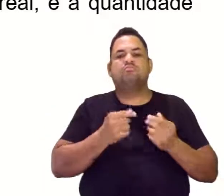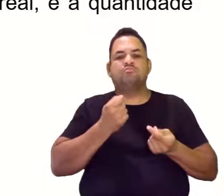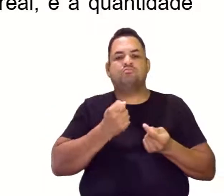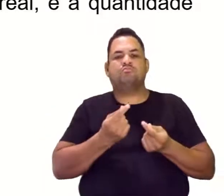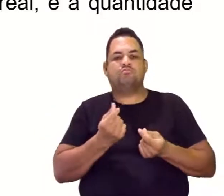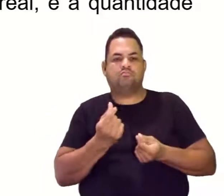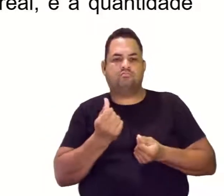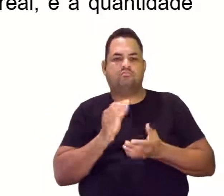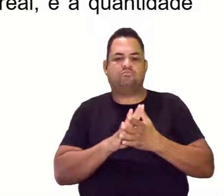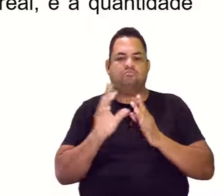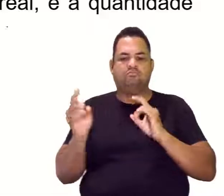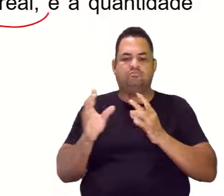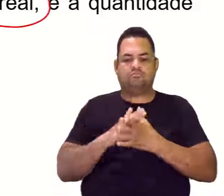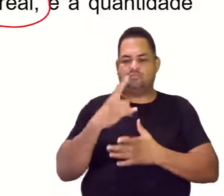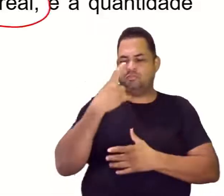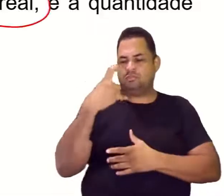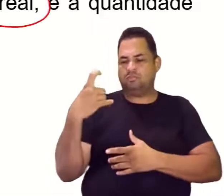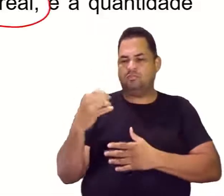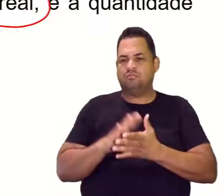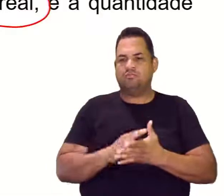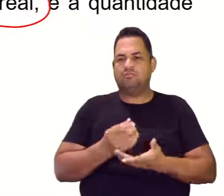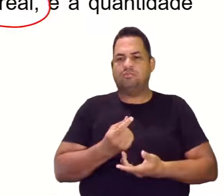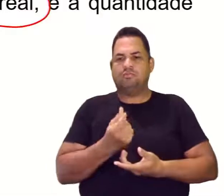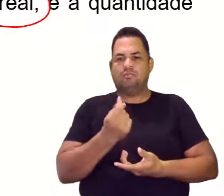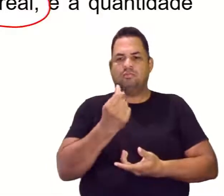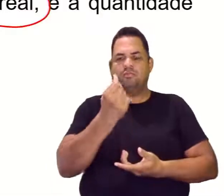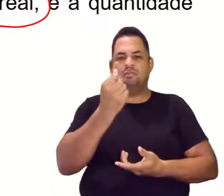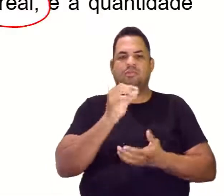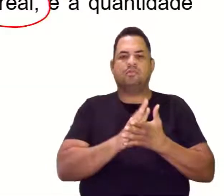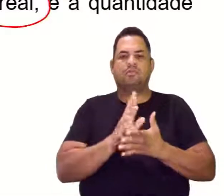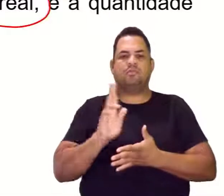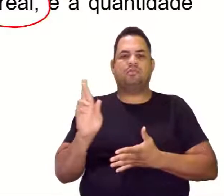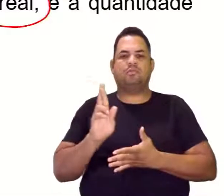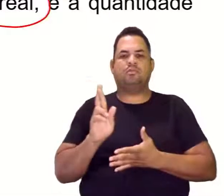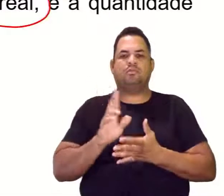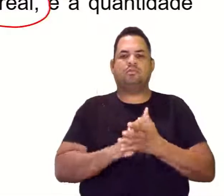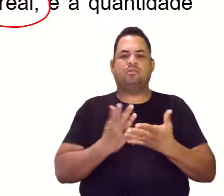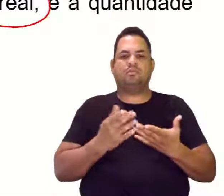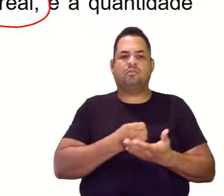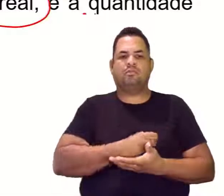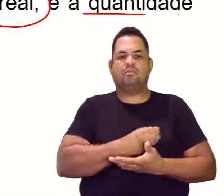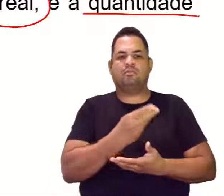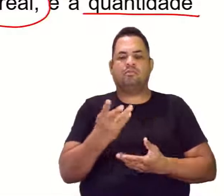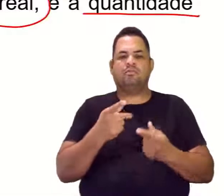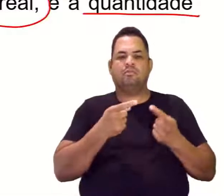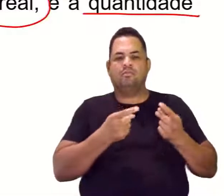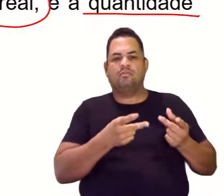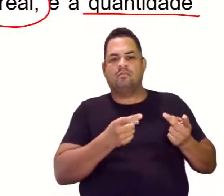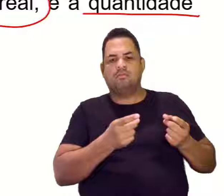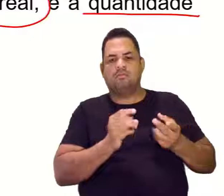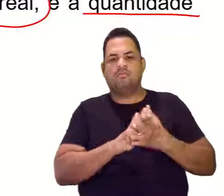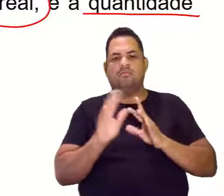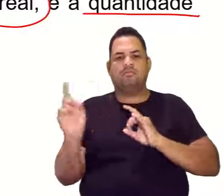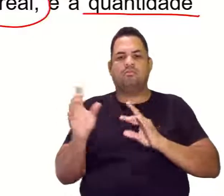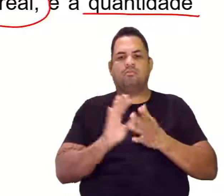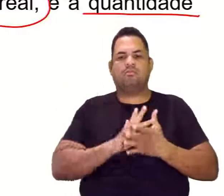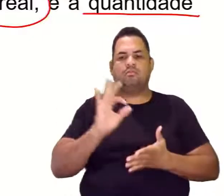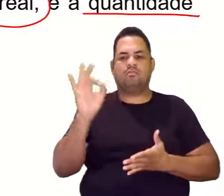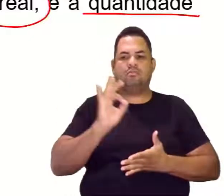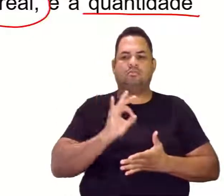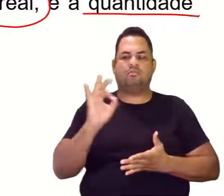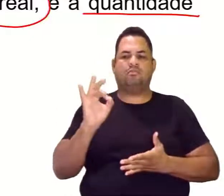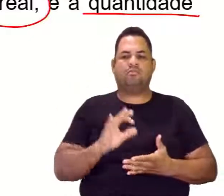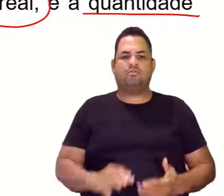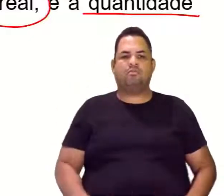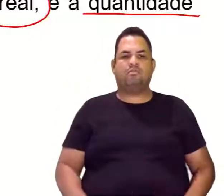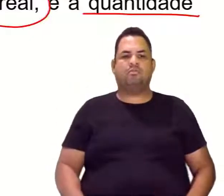cada perfume em real e a quantidade vendida de cada um deles em